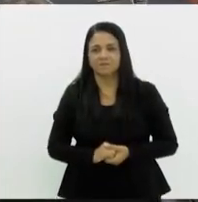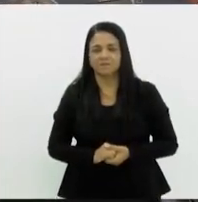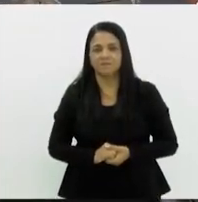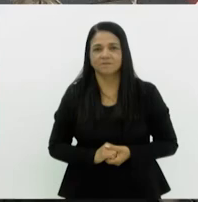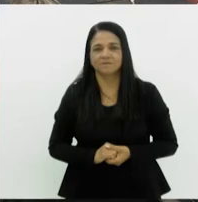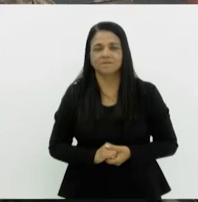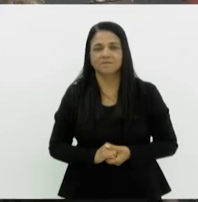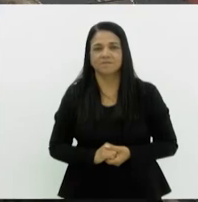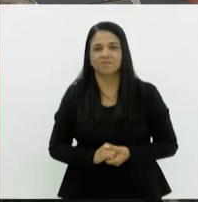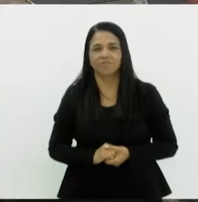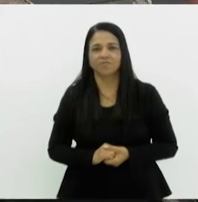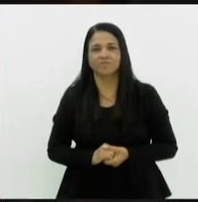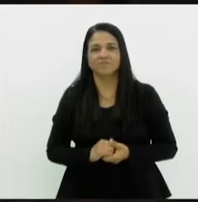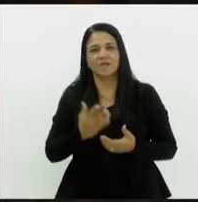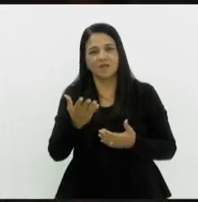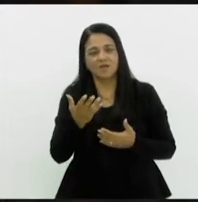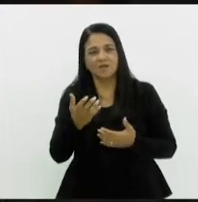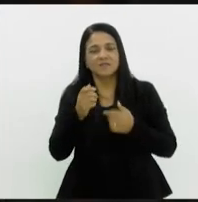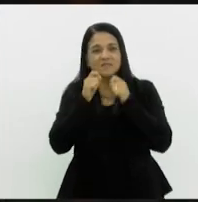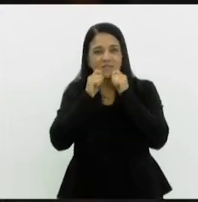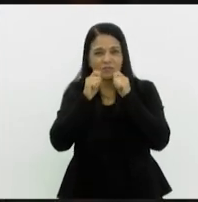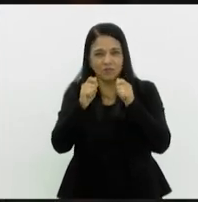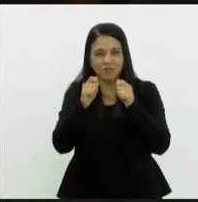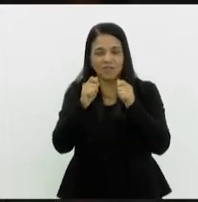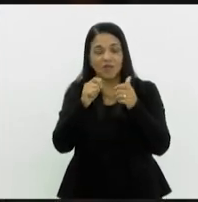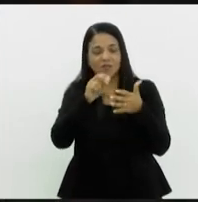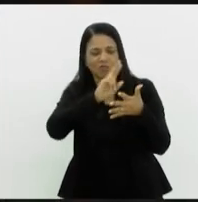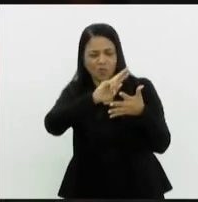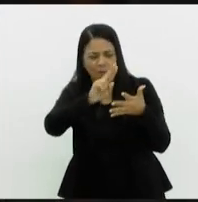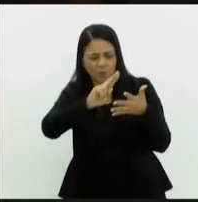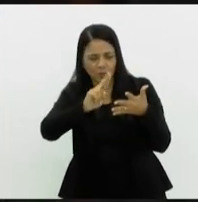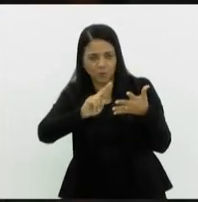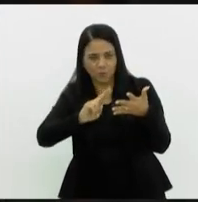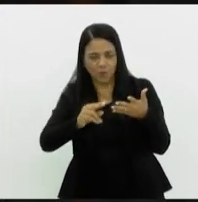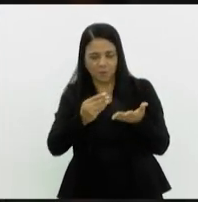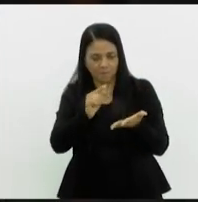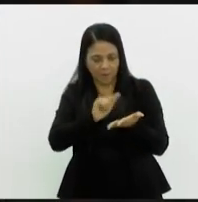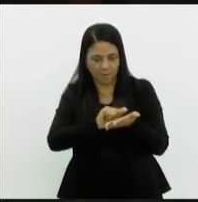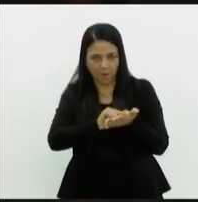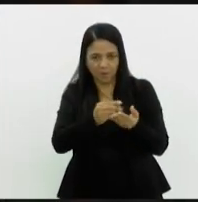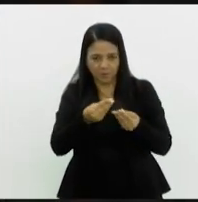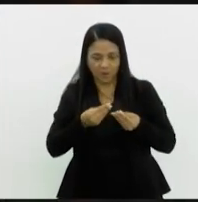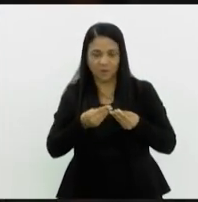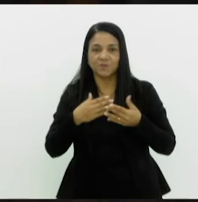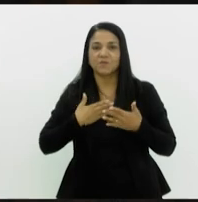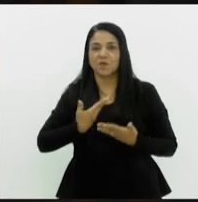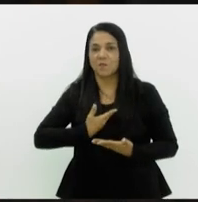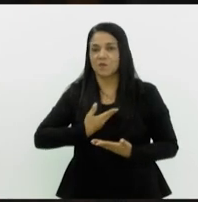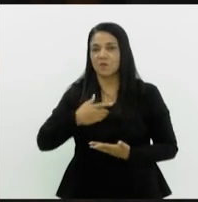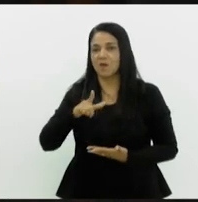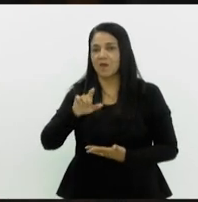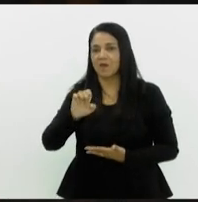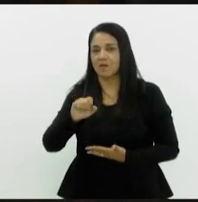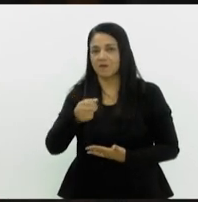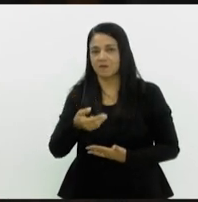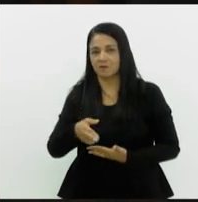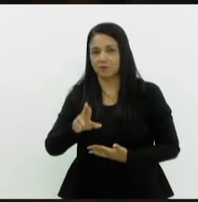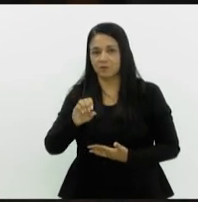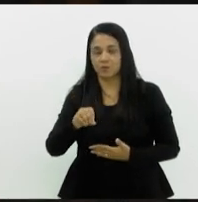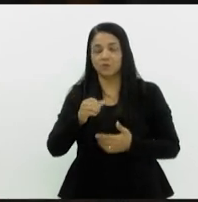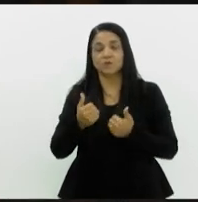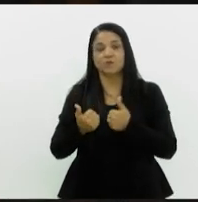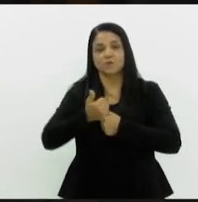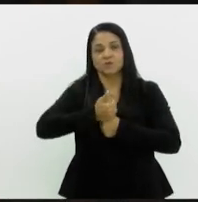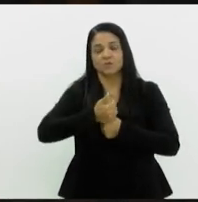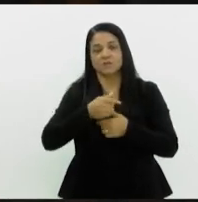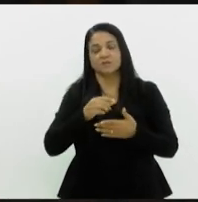Queria que nossa assessoria mandou alguns nomes aqui, queria citar, estão presentes. Nosso amigo Leandro Félix, subsecretário de Ordem Pública